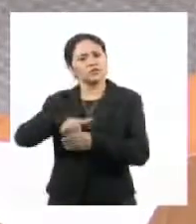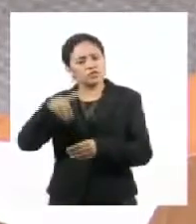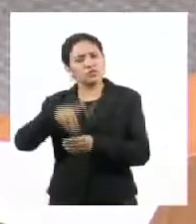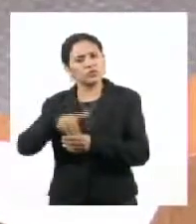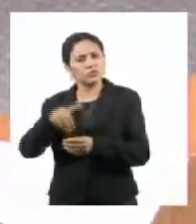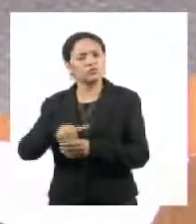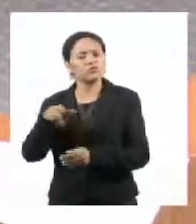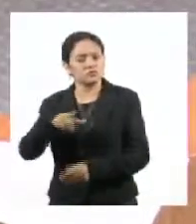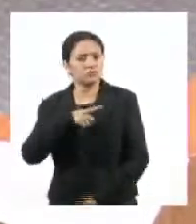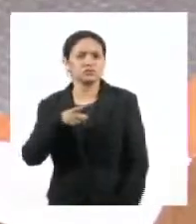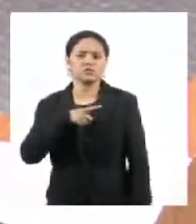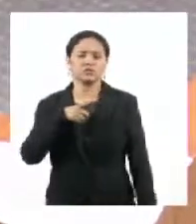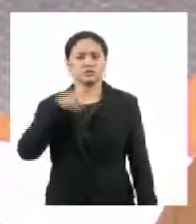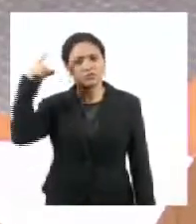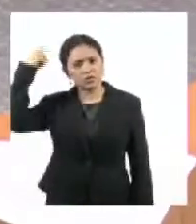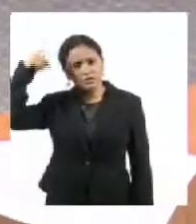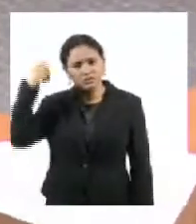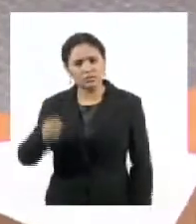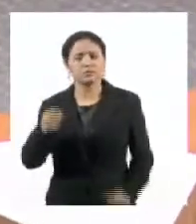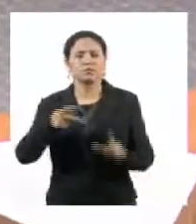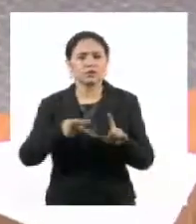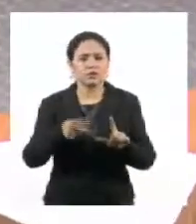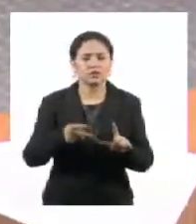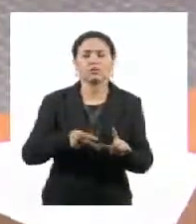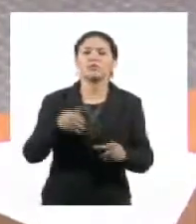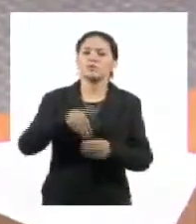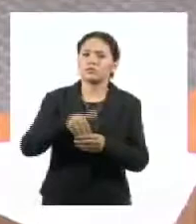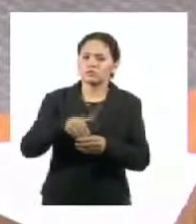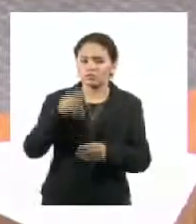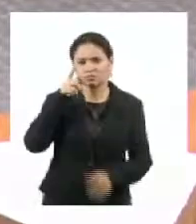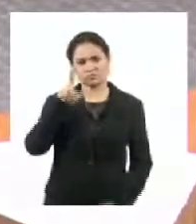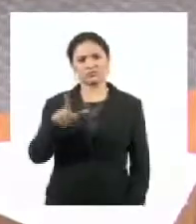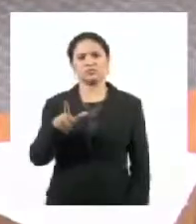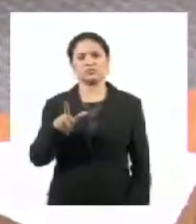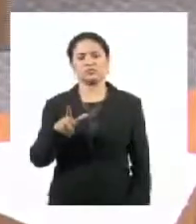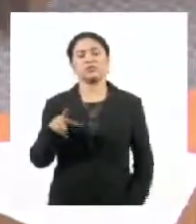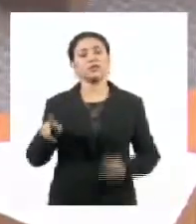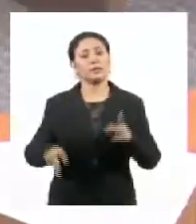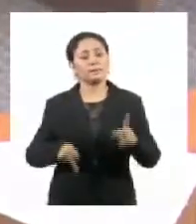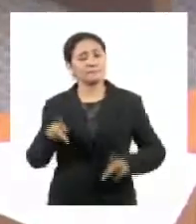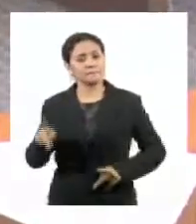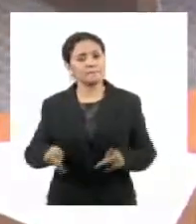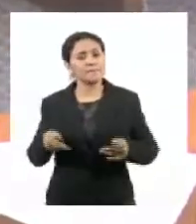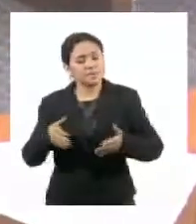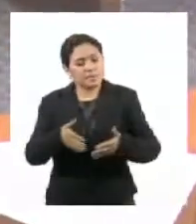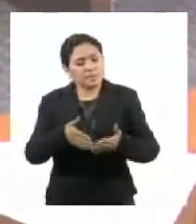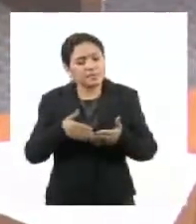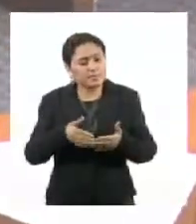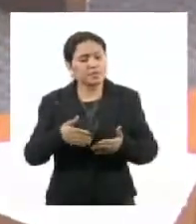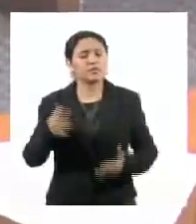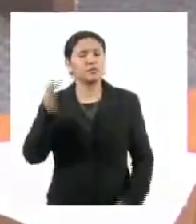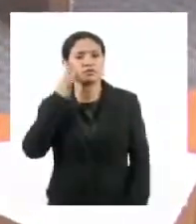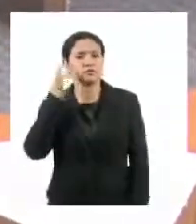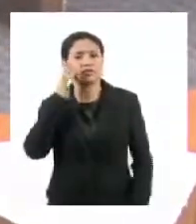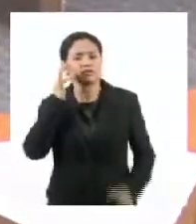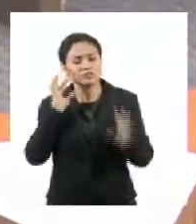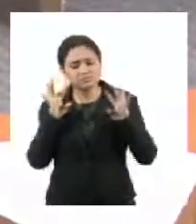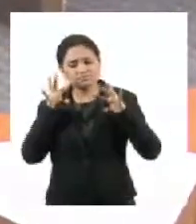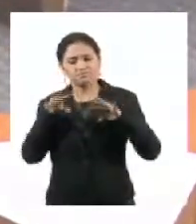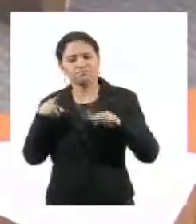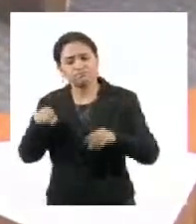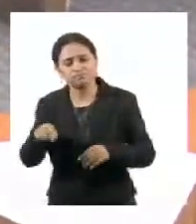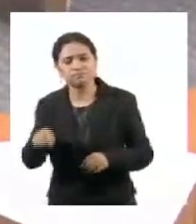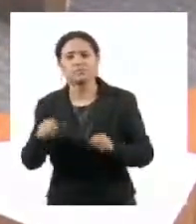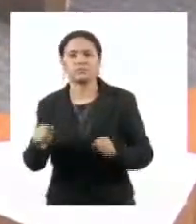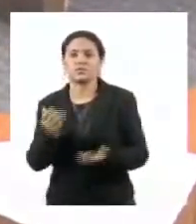do Miá e Ribamar, a população pede o apoio, a atenção do governo do Estado, para que também possa solucionar esse problema nessas duas